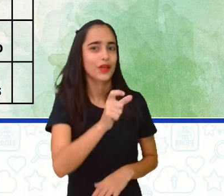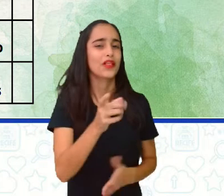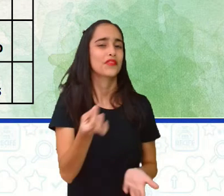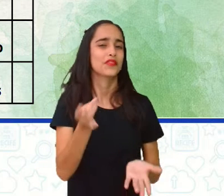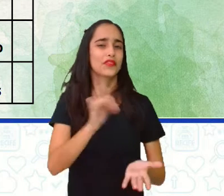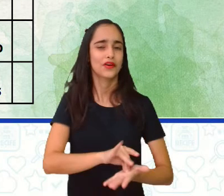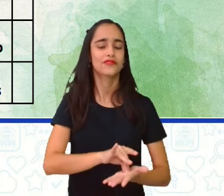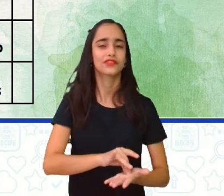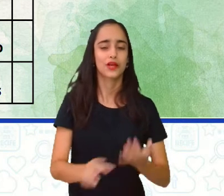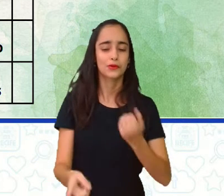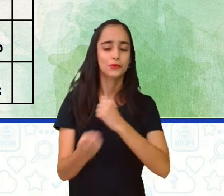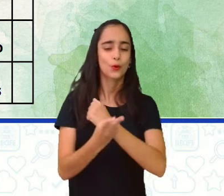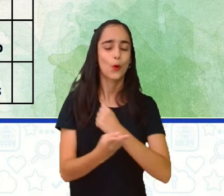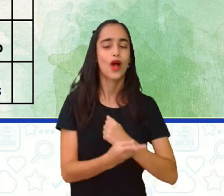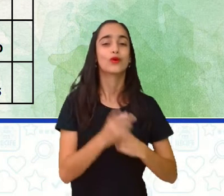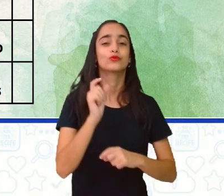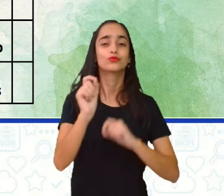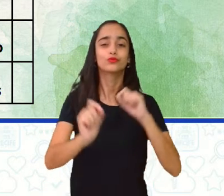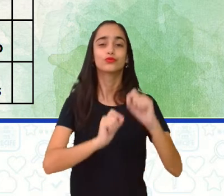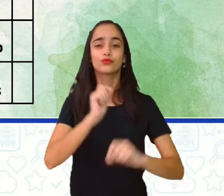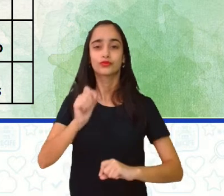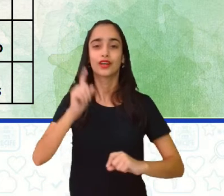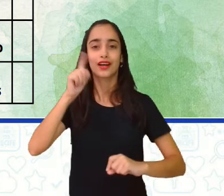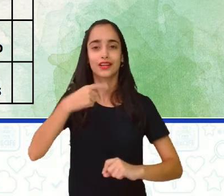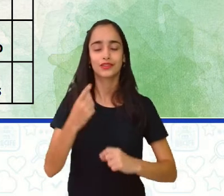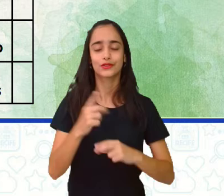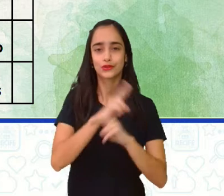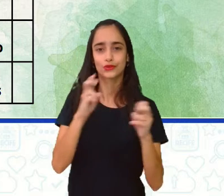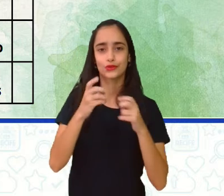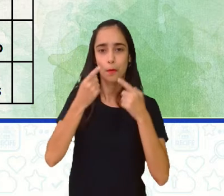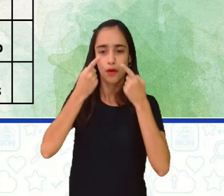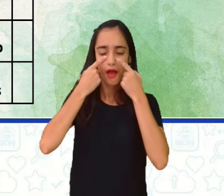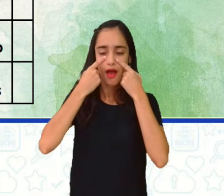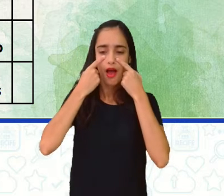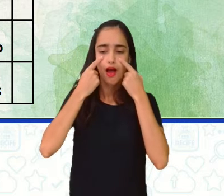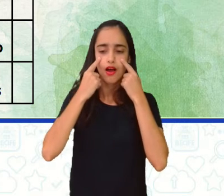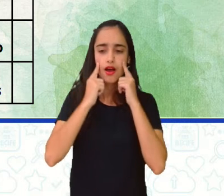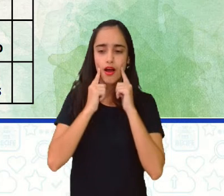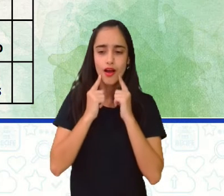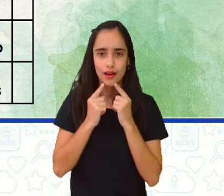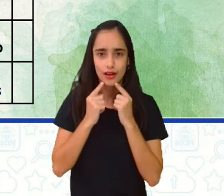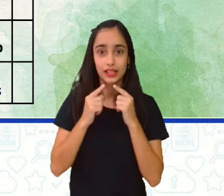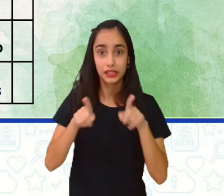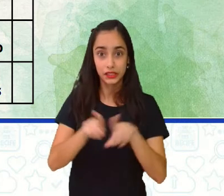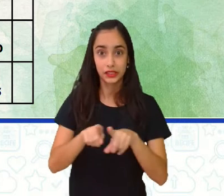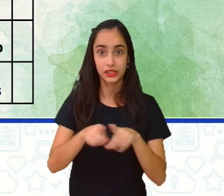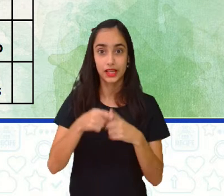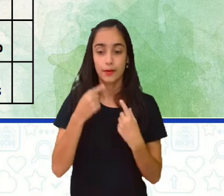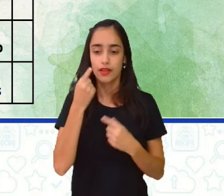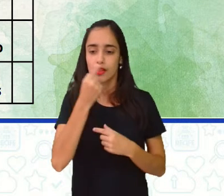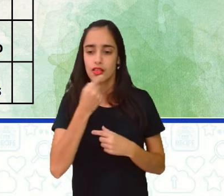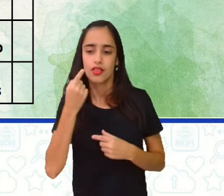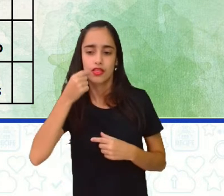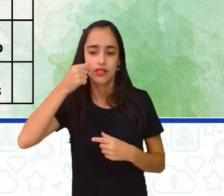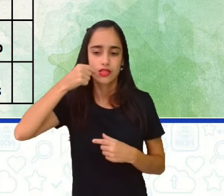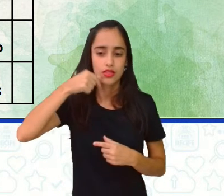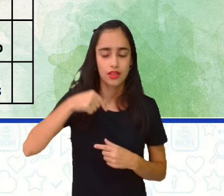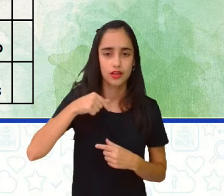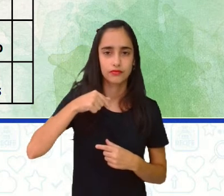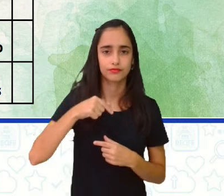defesa, que seriam a questão aí da lágrima e também a saliva. Então, os componentes químicos